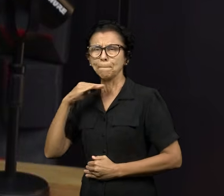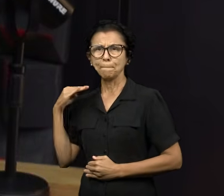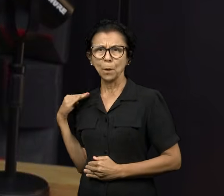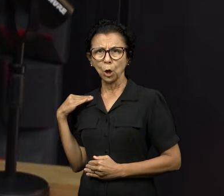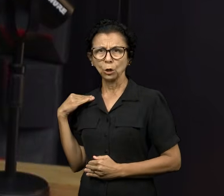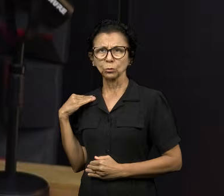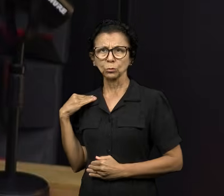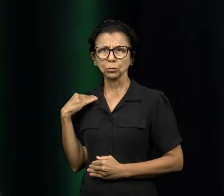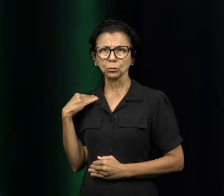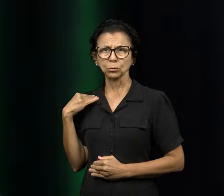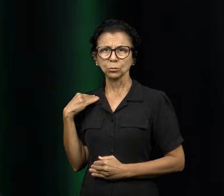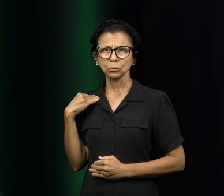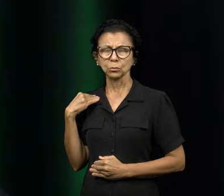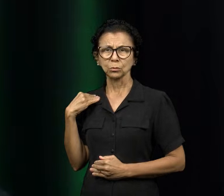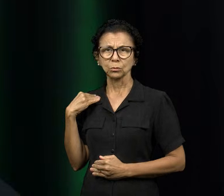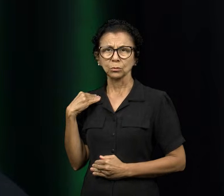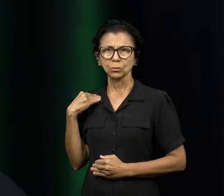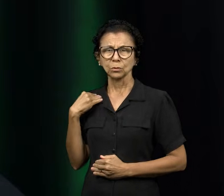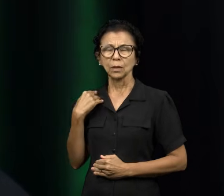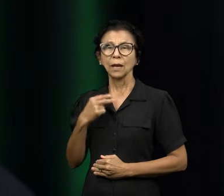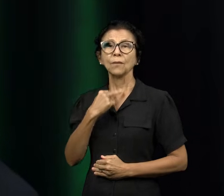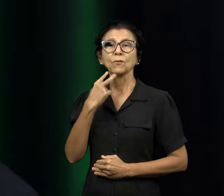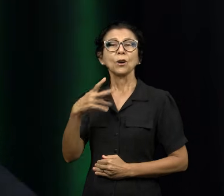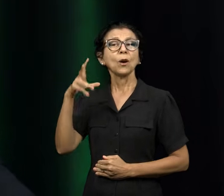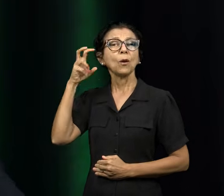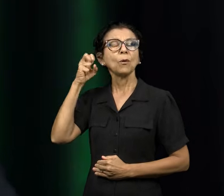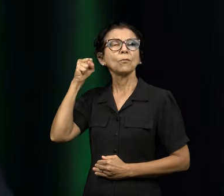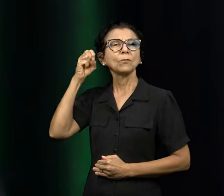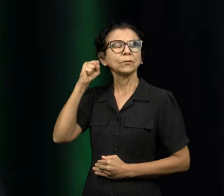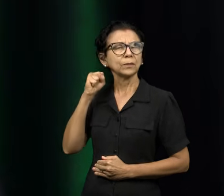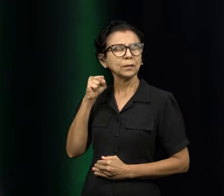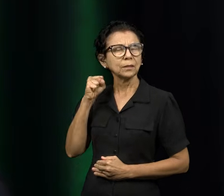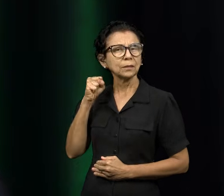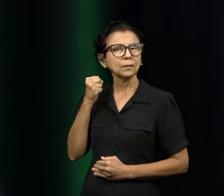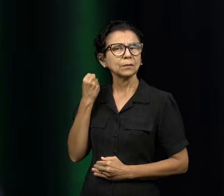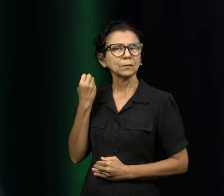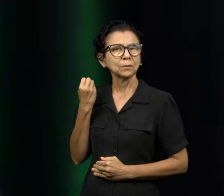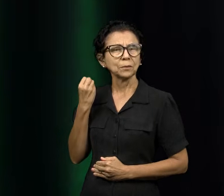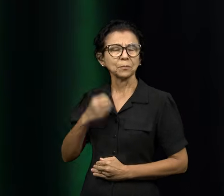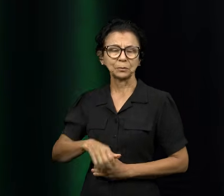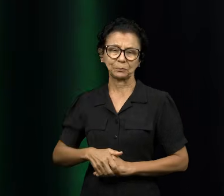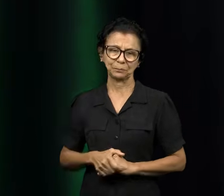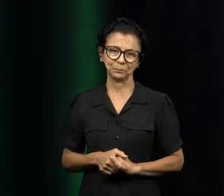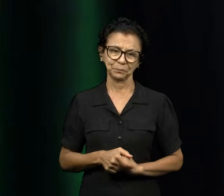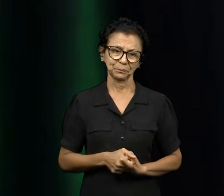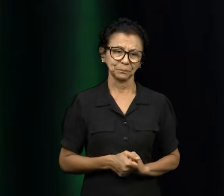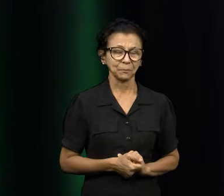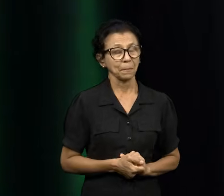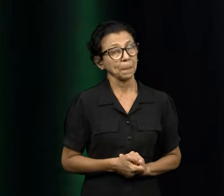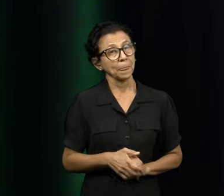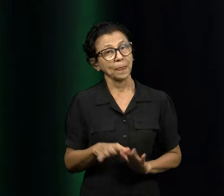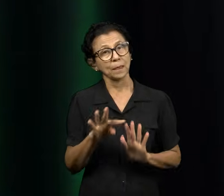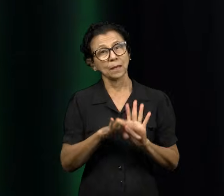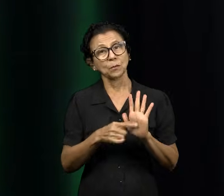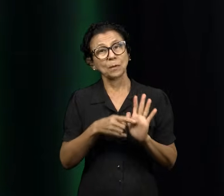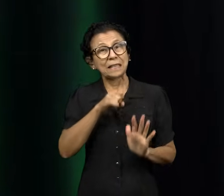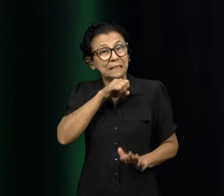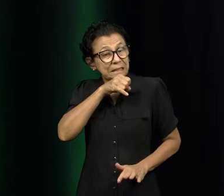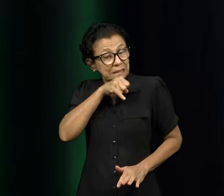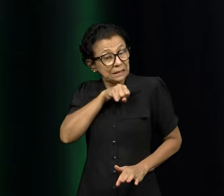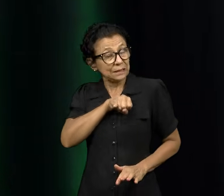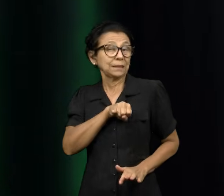do Senhor. Os mortos ouvirão. E interessante porque o texto fala aqui de uma condicionante, de uma condição.